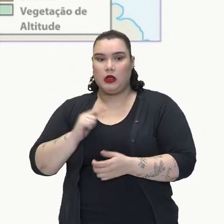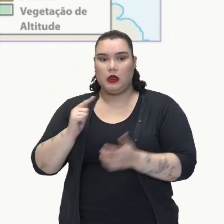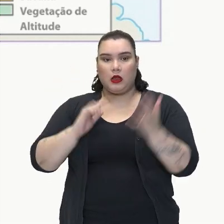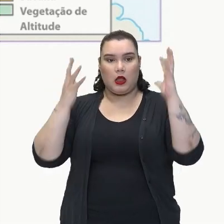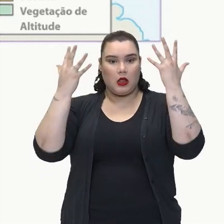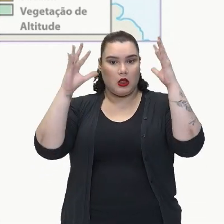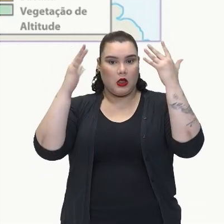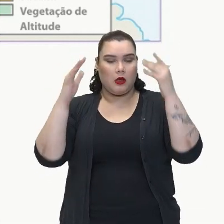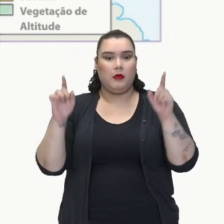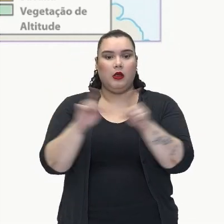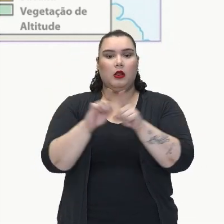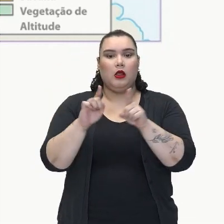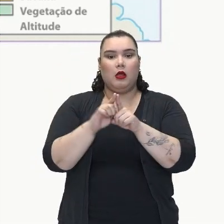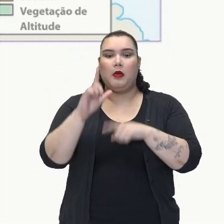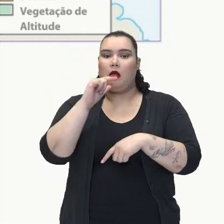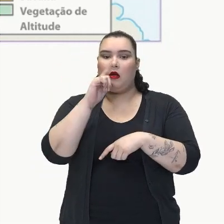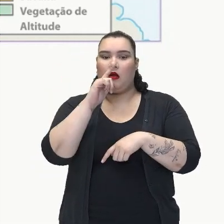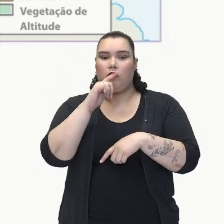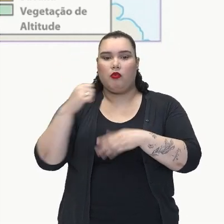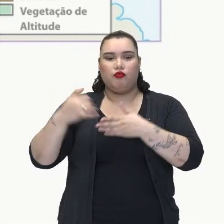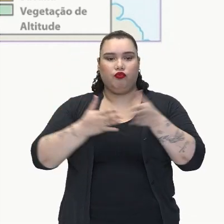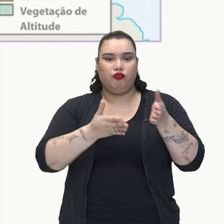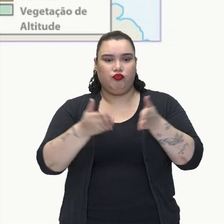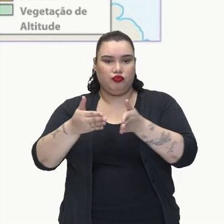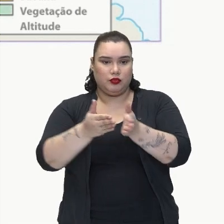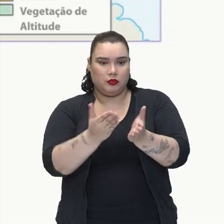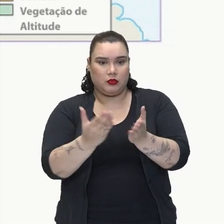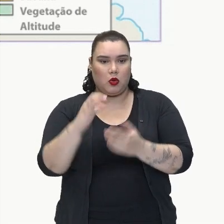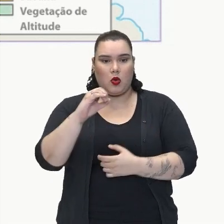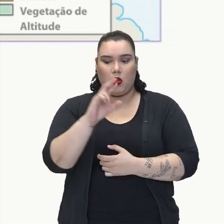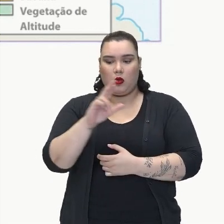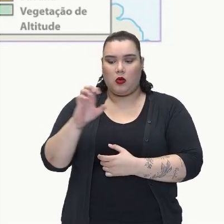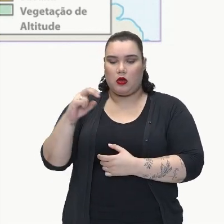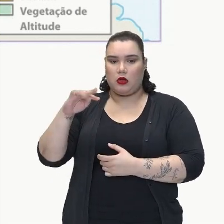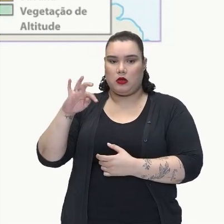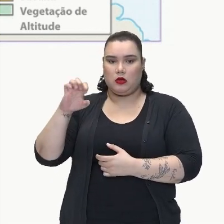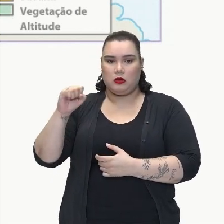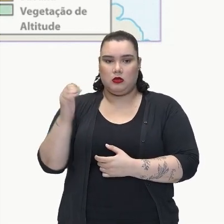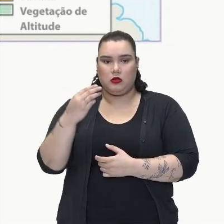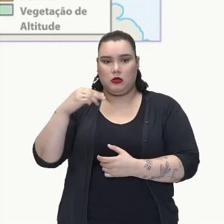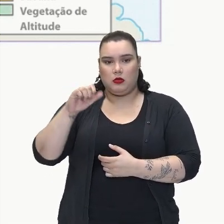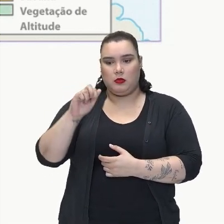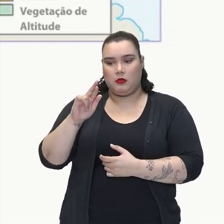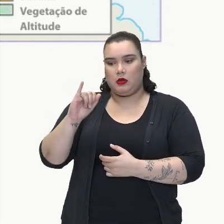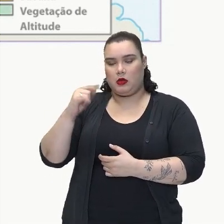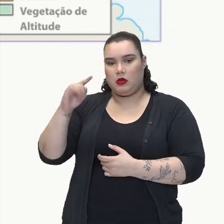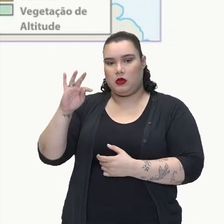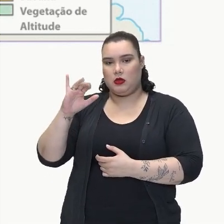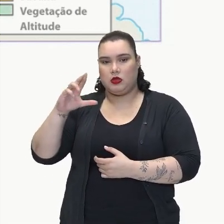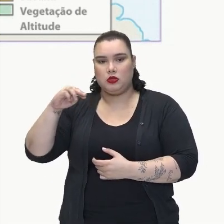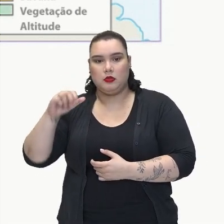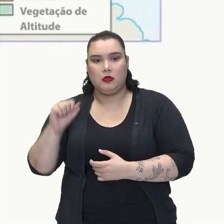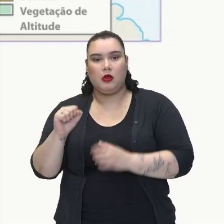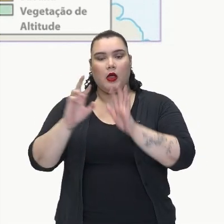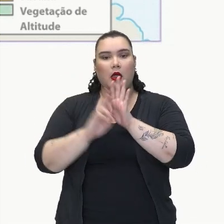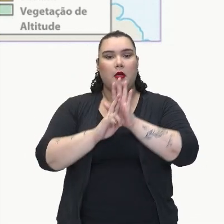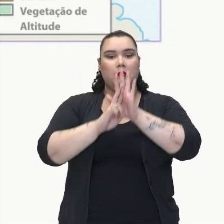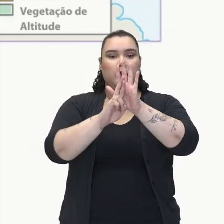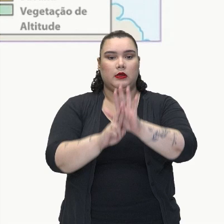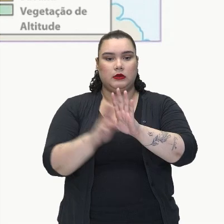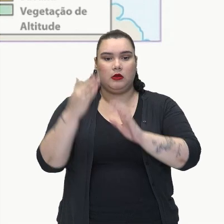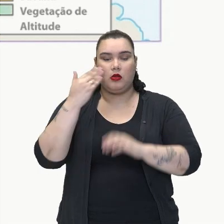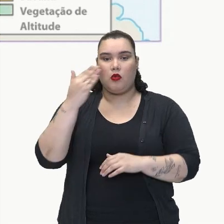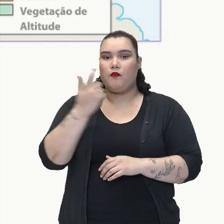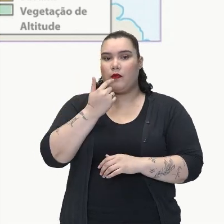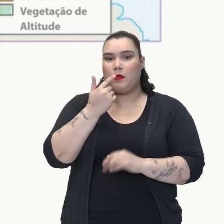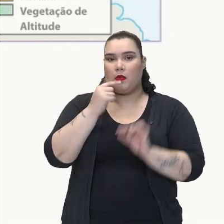correntes marítimas, tá? E essas correntes marítimas, que estão representadas aqui por essas setas, como essa aqui,